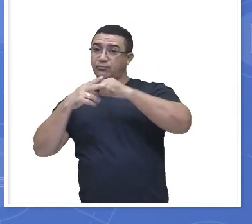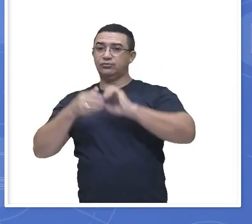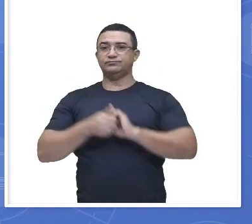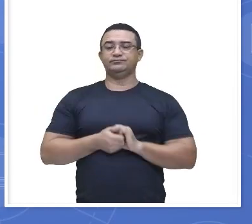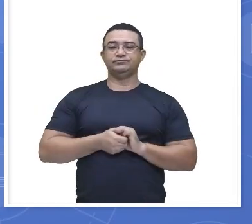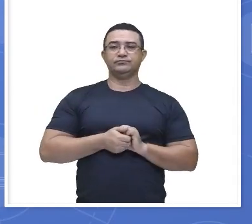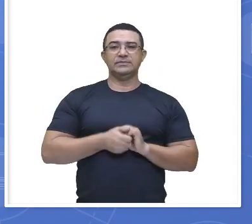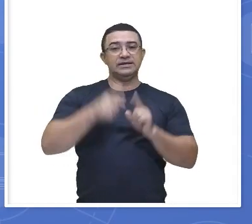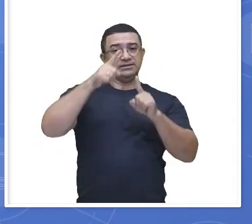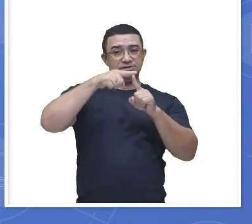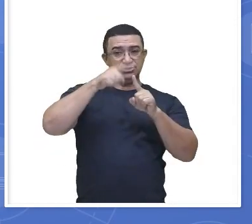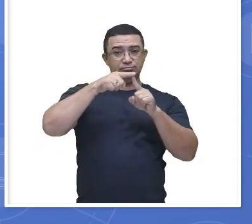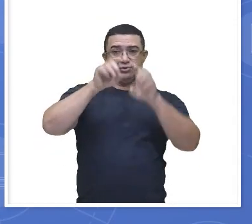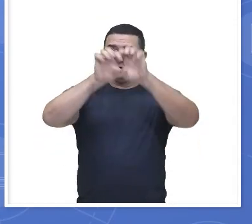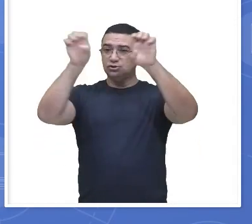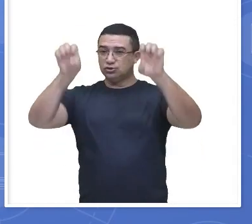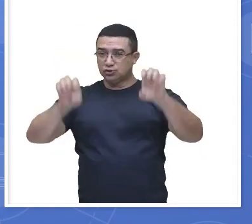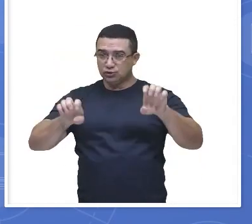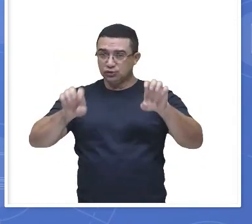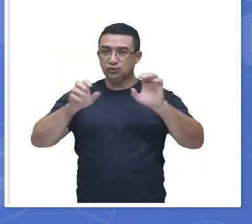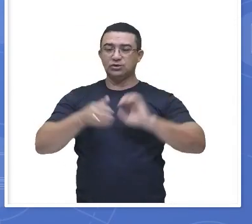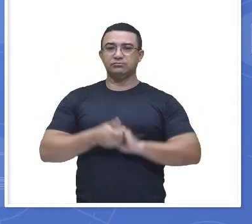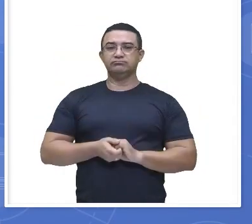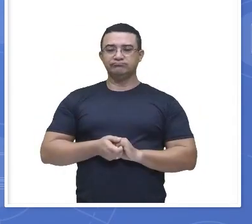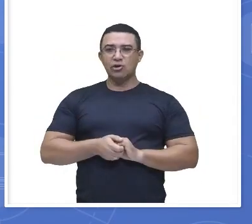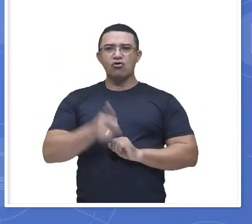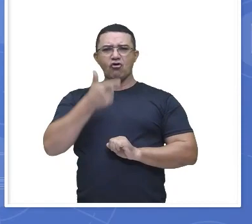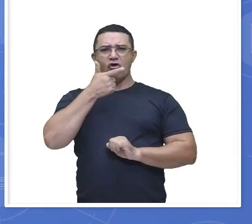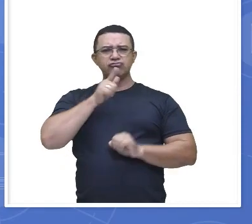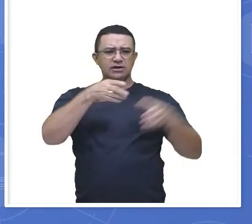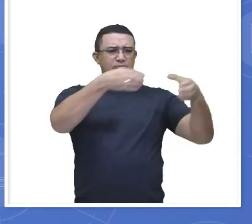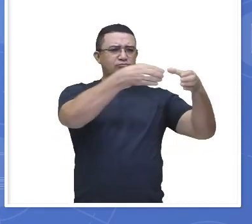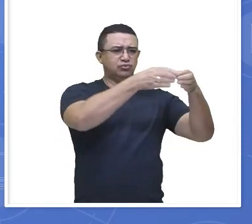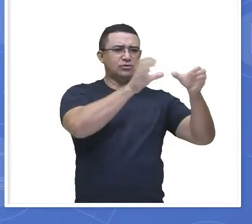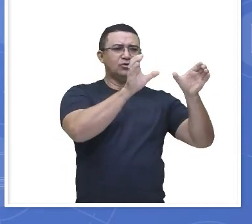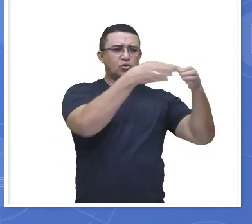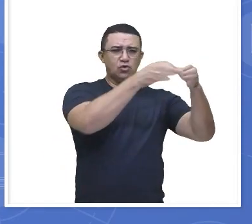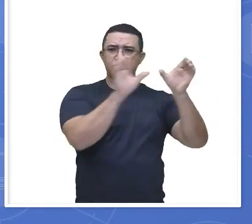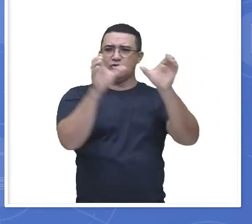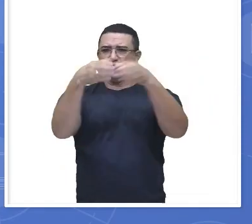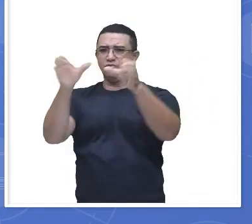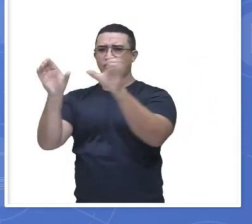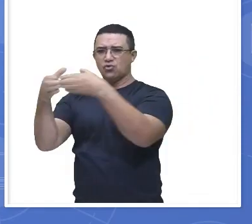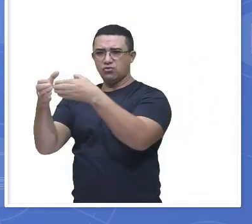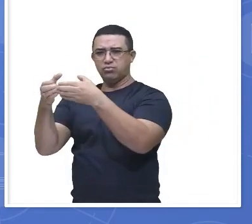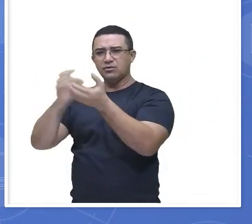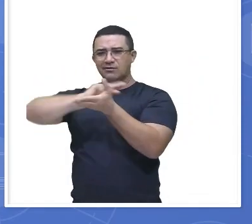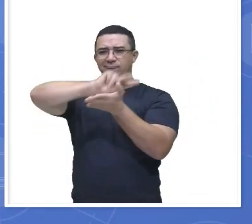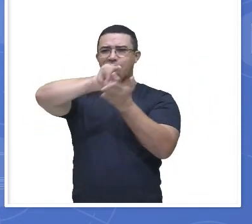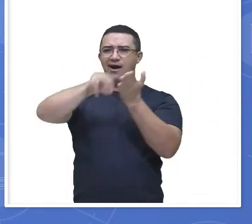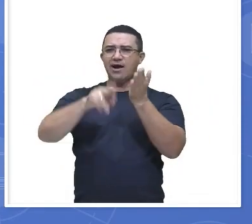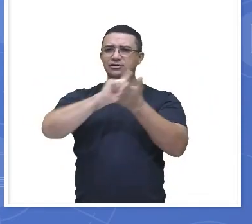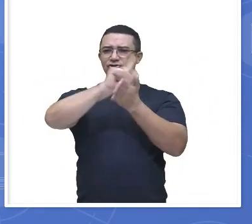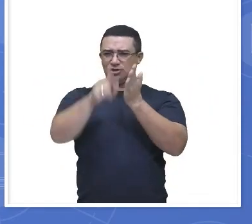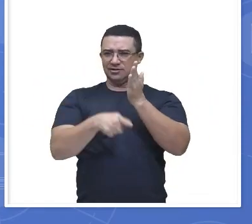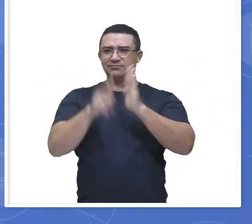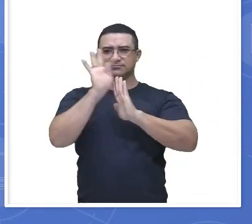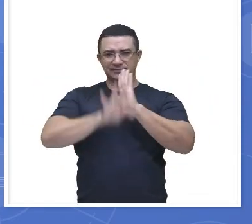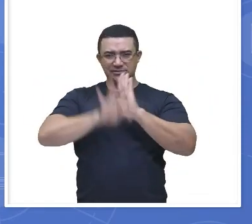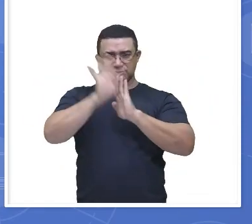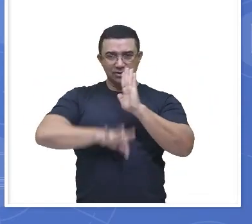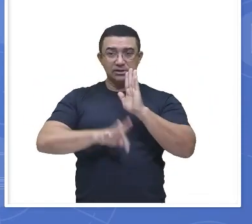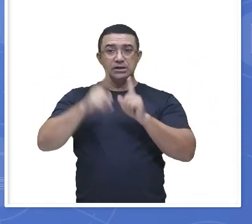a forma de estruturação. A gente consegue juntar esses variados gêneros textuais em tipos. Os tipos,